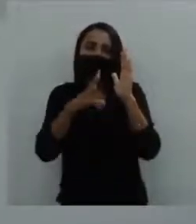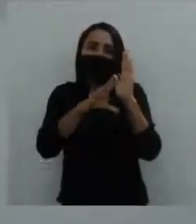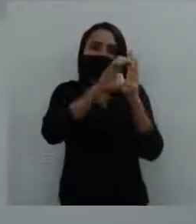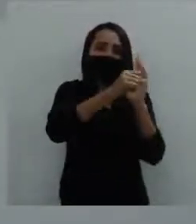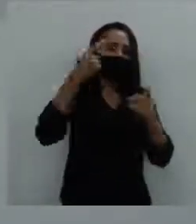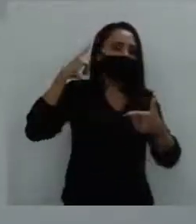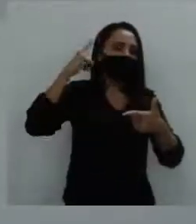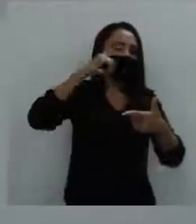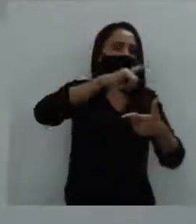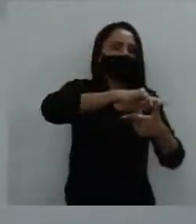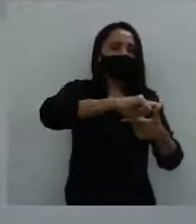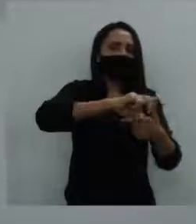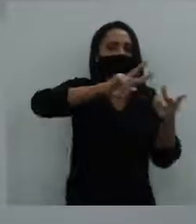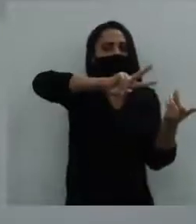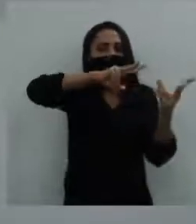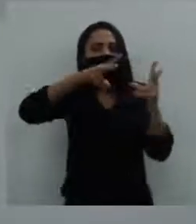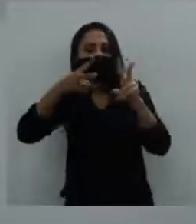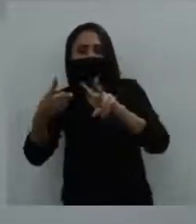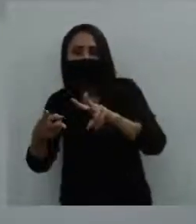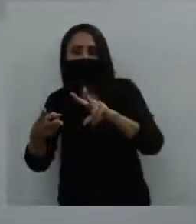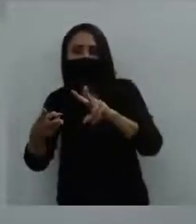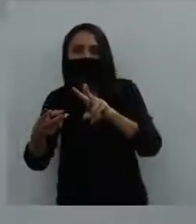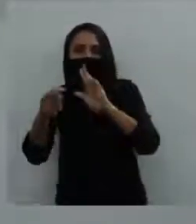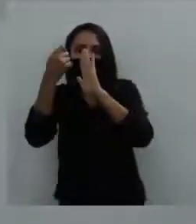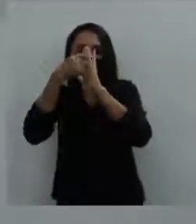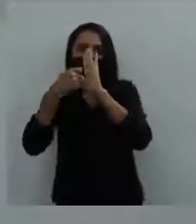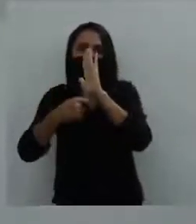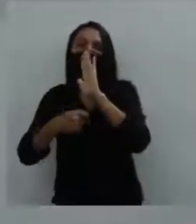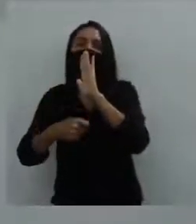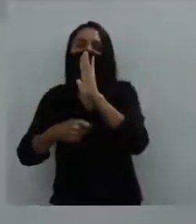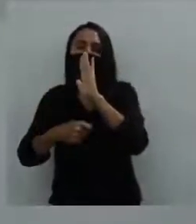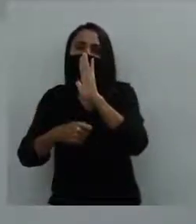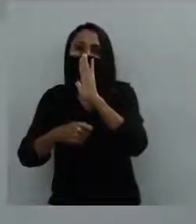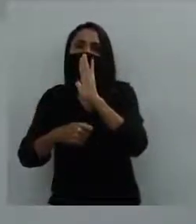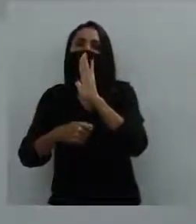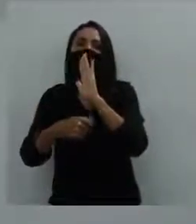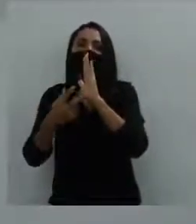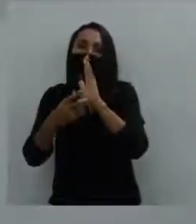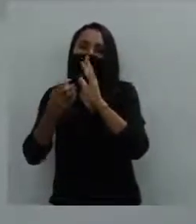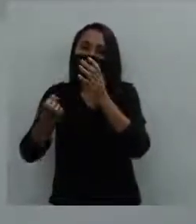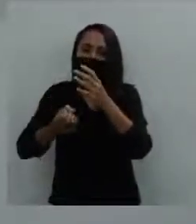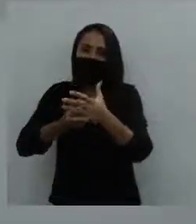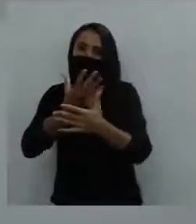fazer uma versão sobre eles? Isso é importante, é um trabalho de